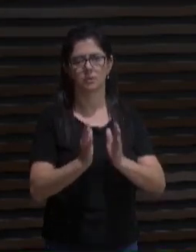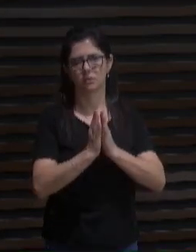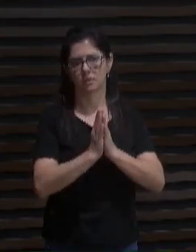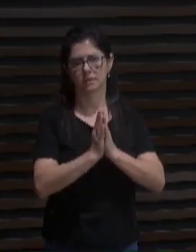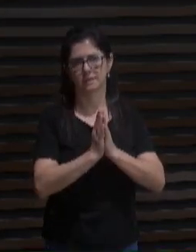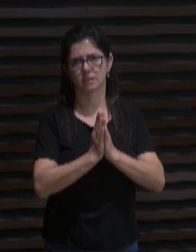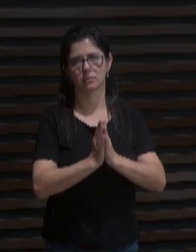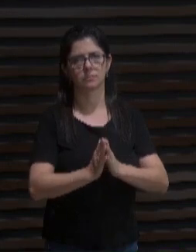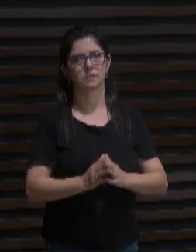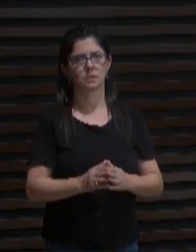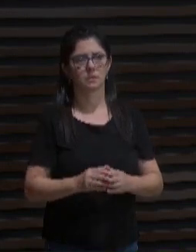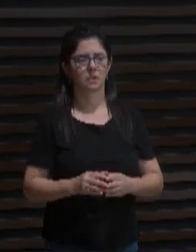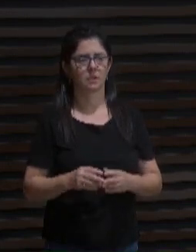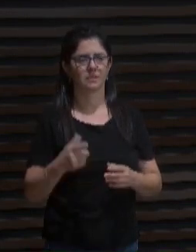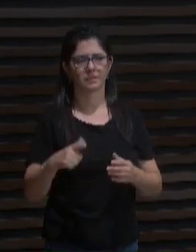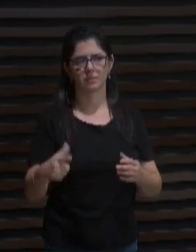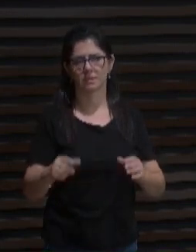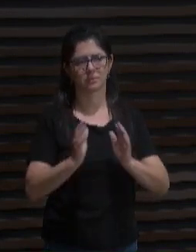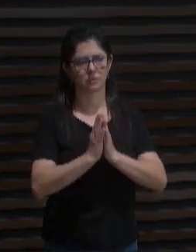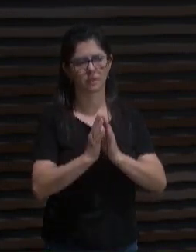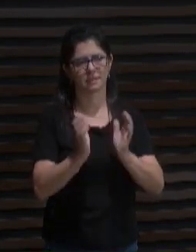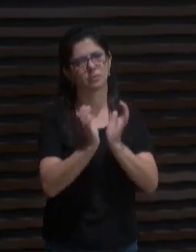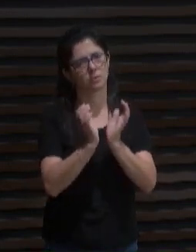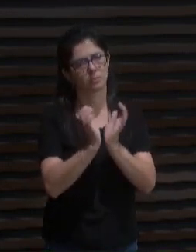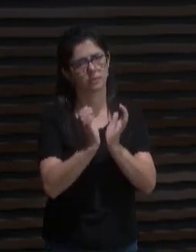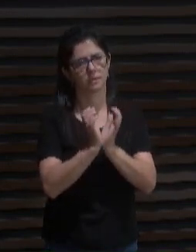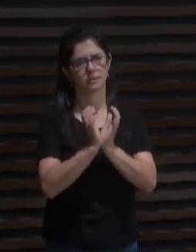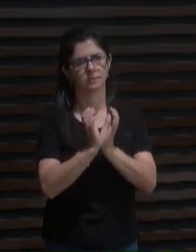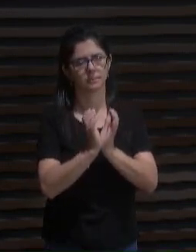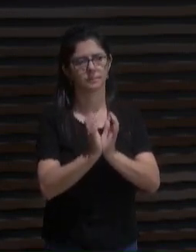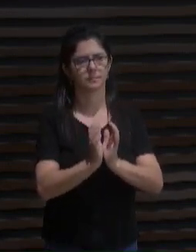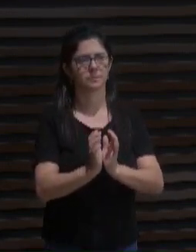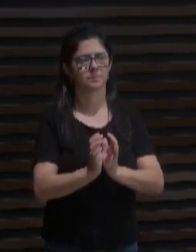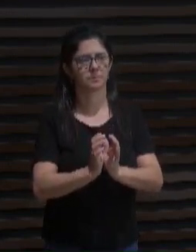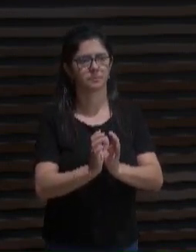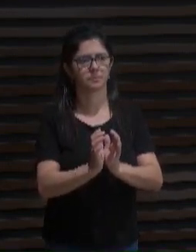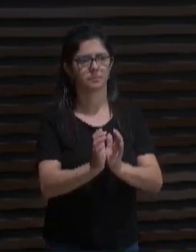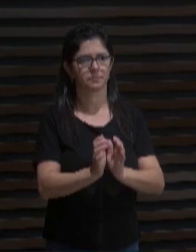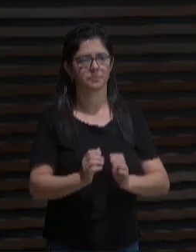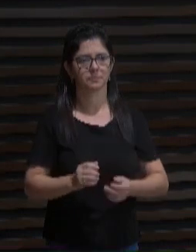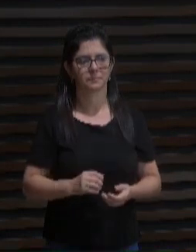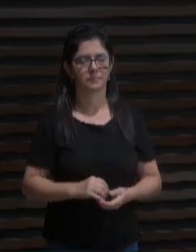comunitária. Por isso que toda vez que eu tenho a oportunidade de estar aqui na frente, esqueci de ligar o cronômetro, já ganhei uns minutos.